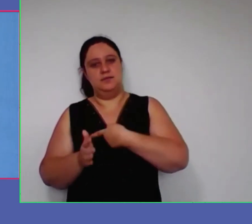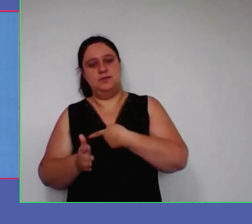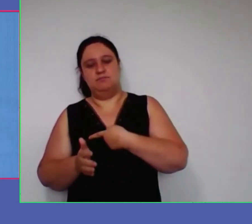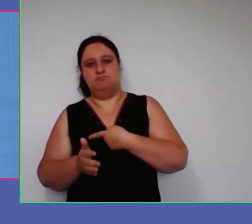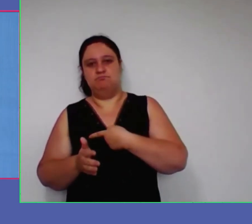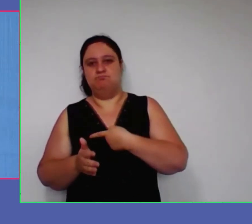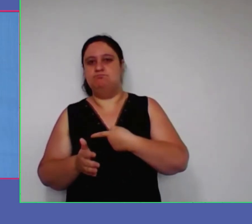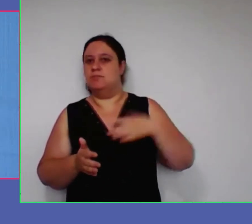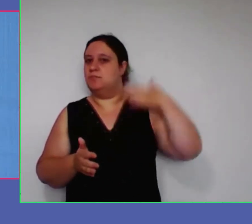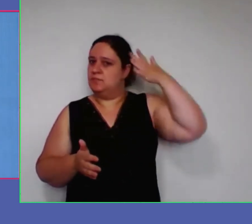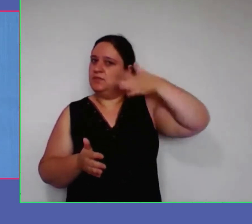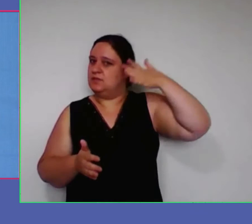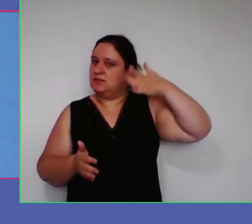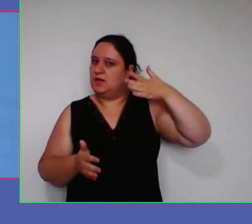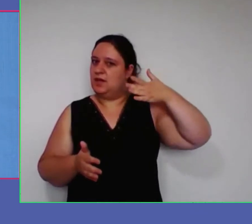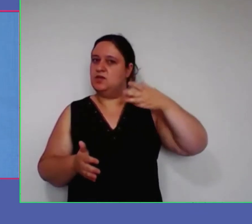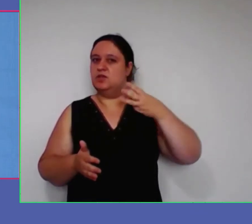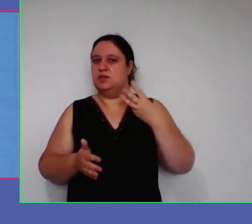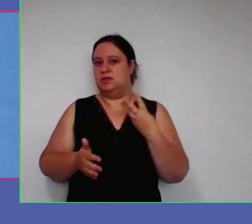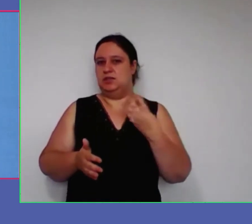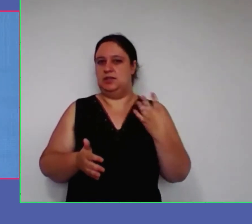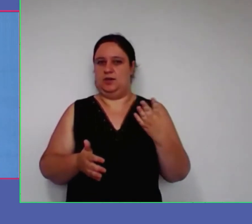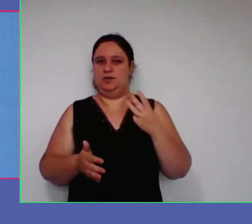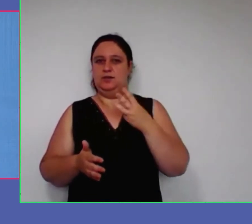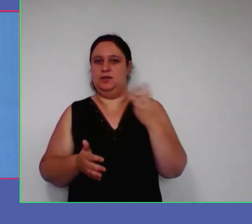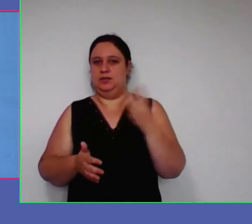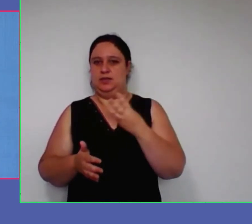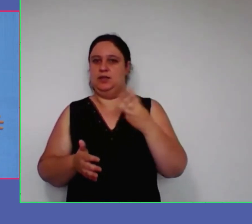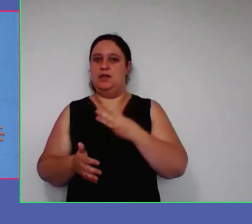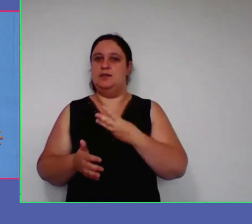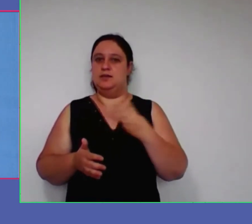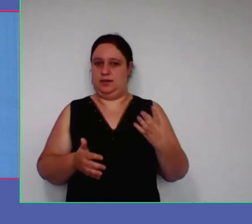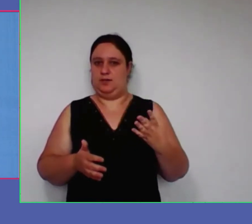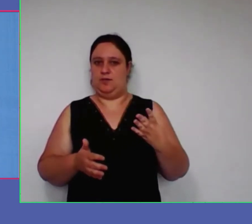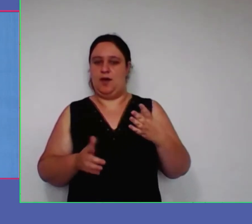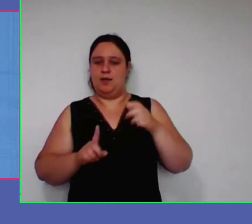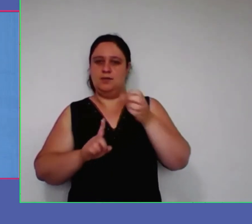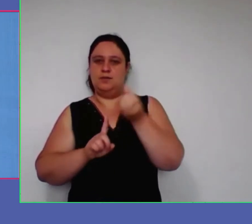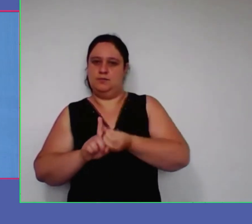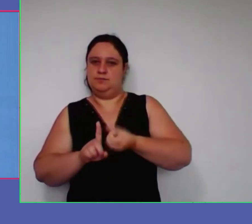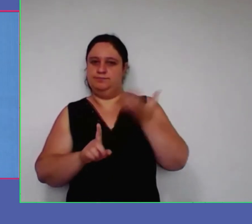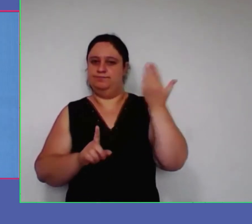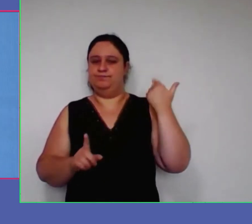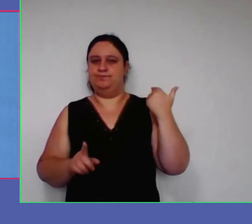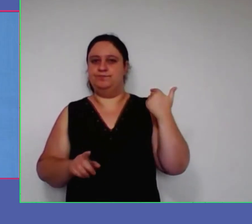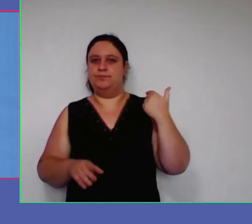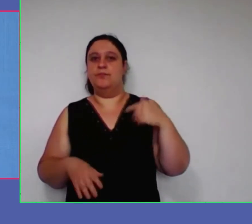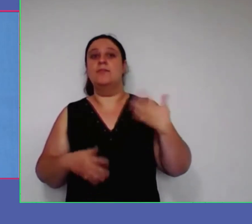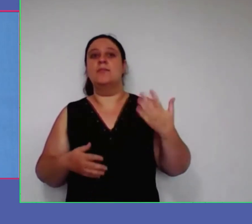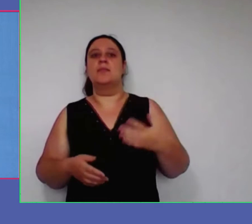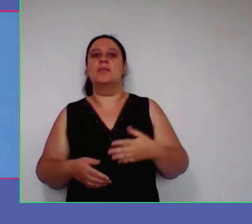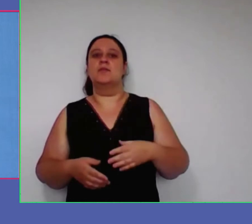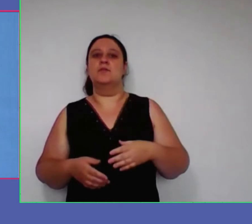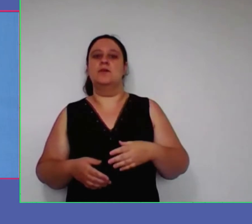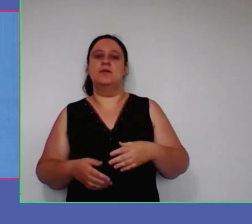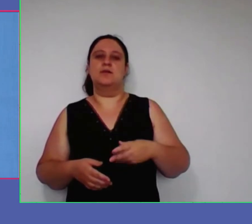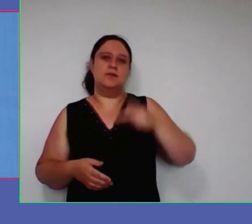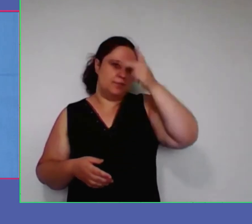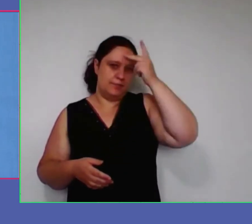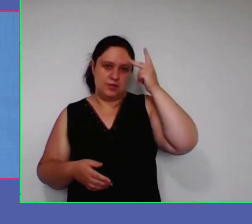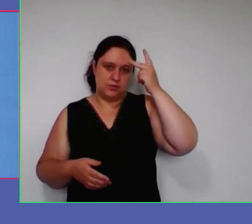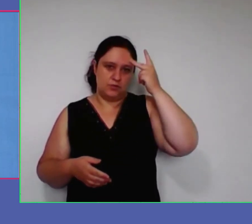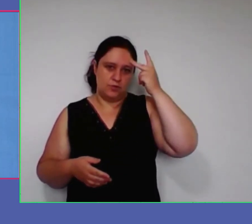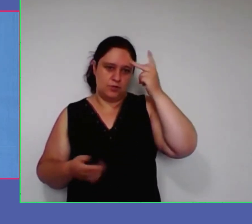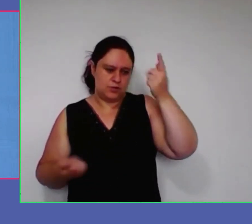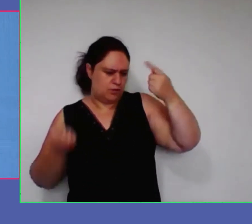os fariseus e escribas, que já faziam oposição a Jesus, conspiraram em matá-lo,